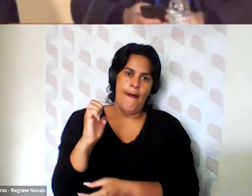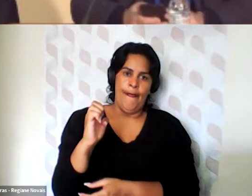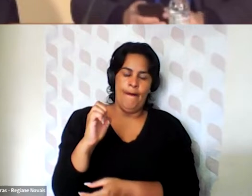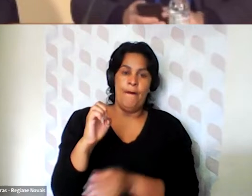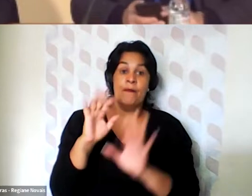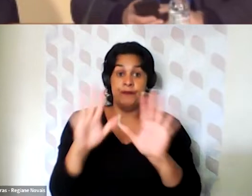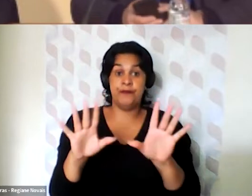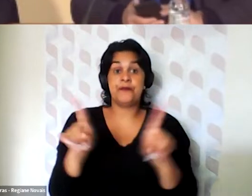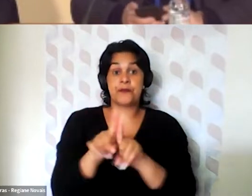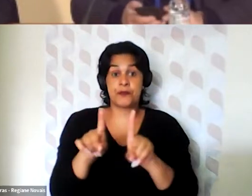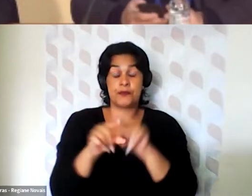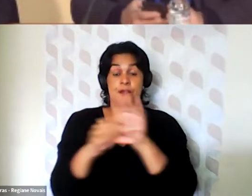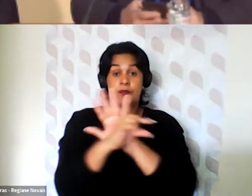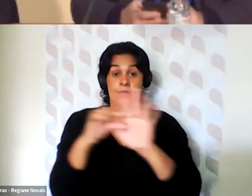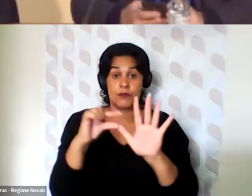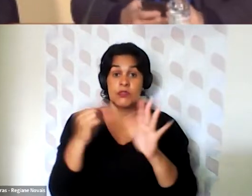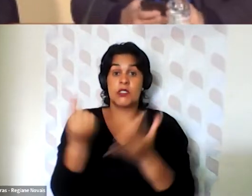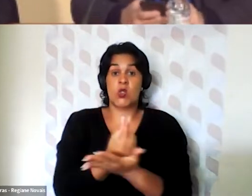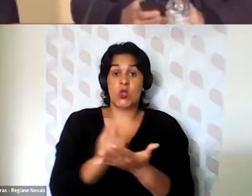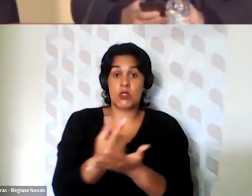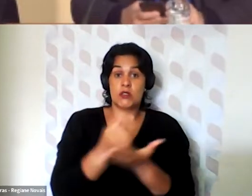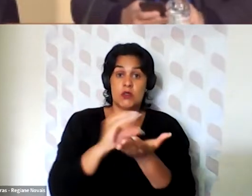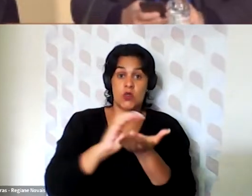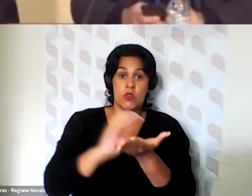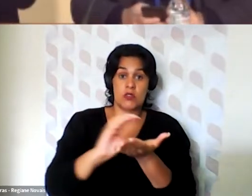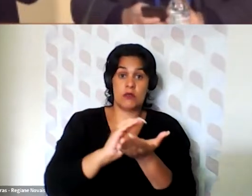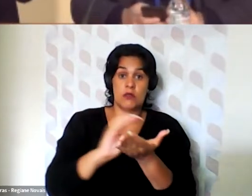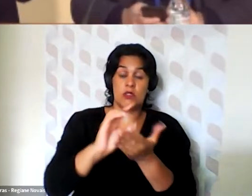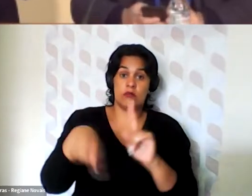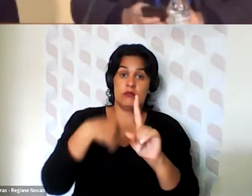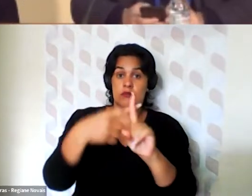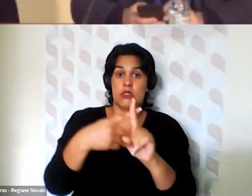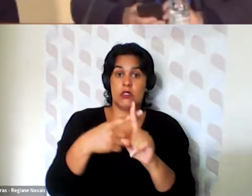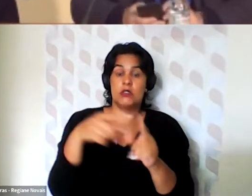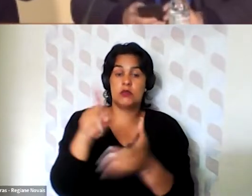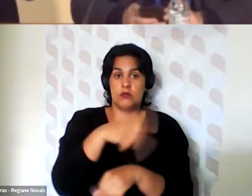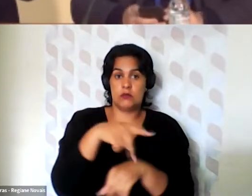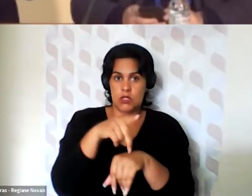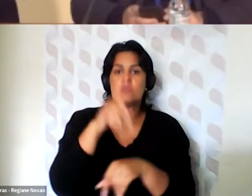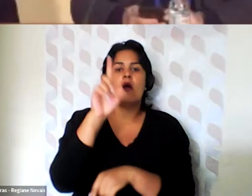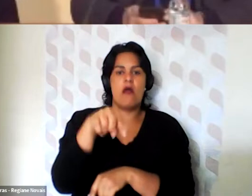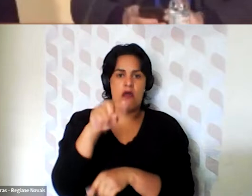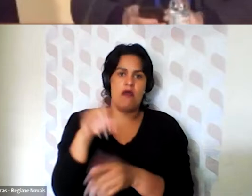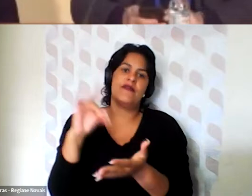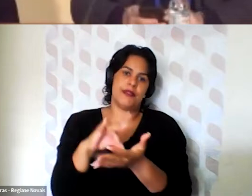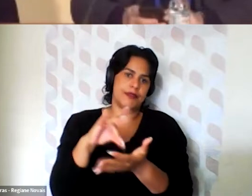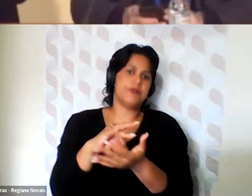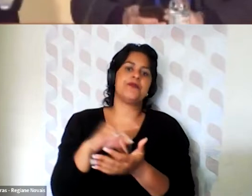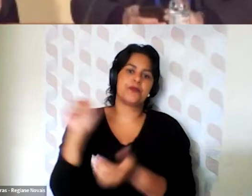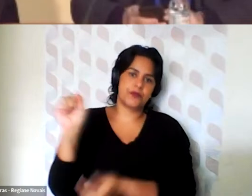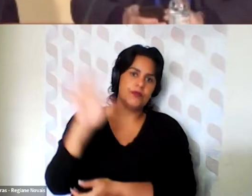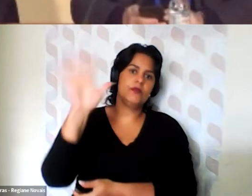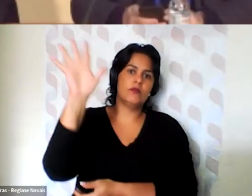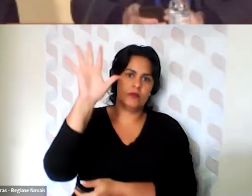áreas como saúde e educação, que é o que o texto menciona aqui. Né? Isso é bem, fica bem claro, não tem nenhuma, a ordem de grandeza é